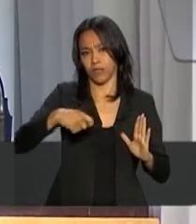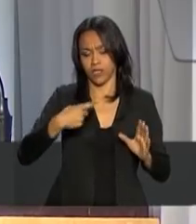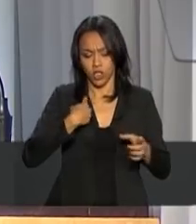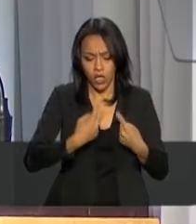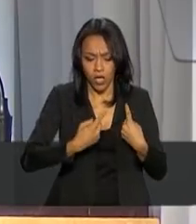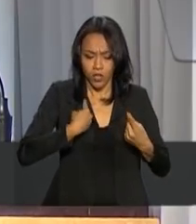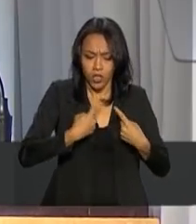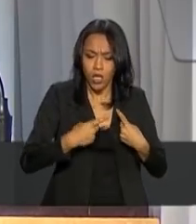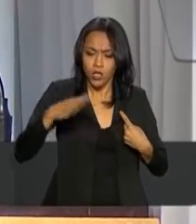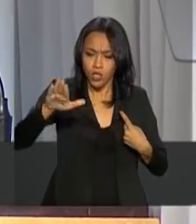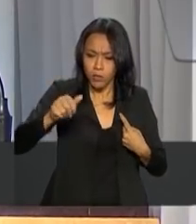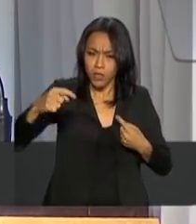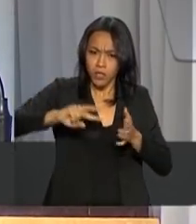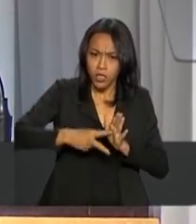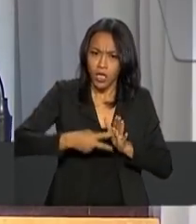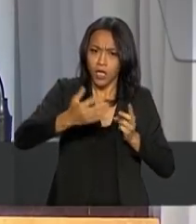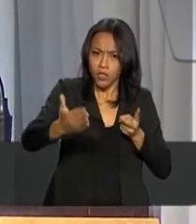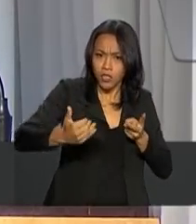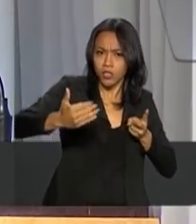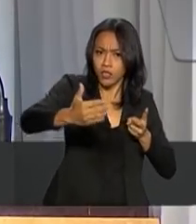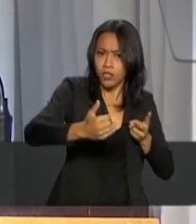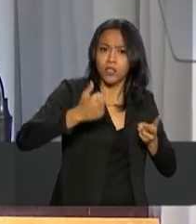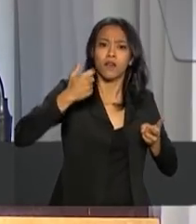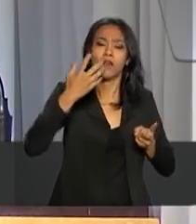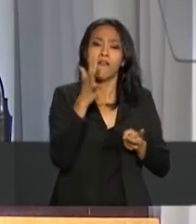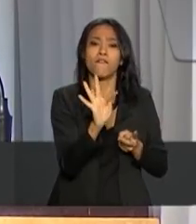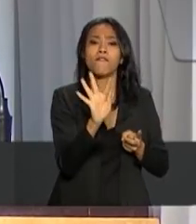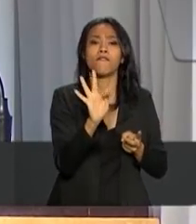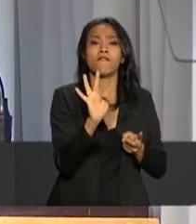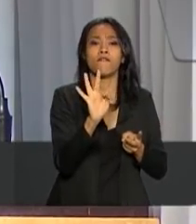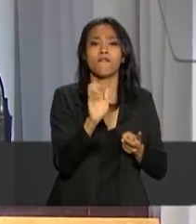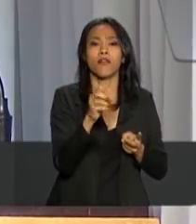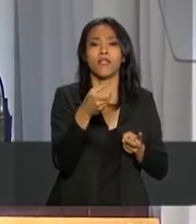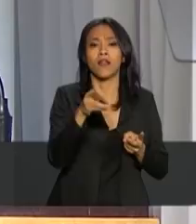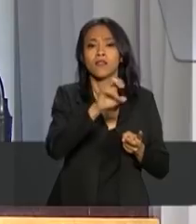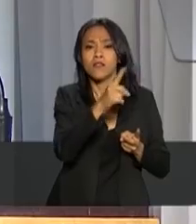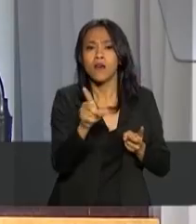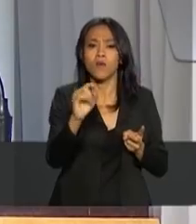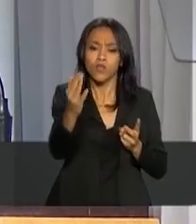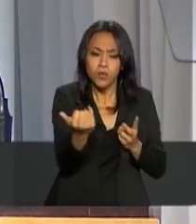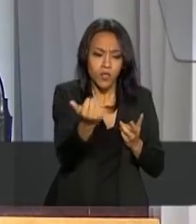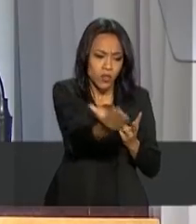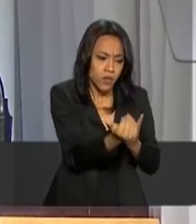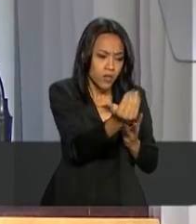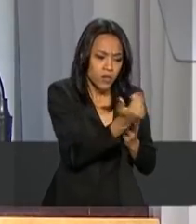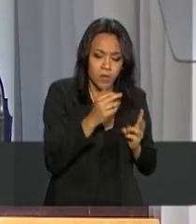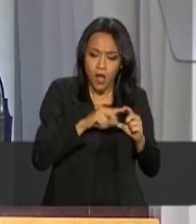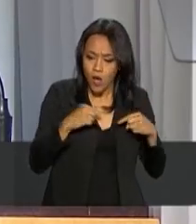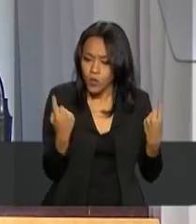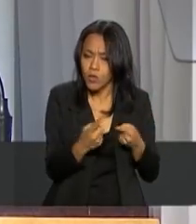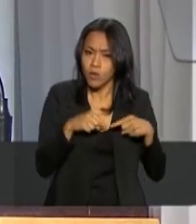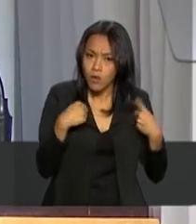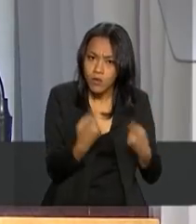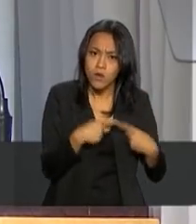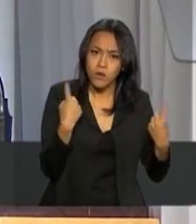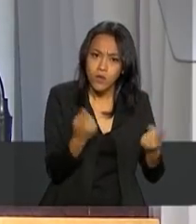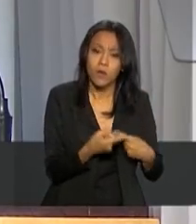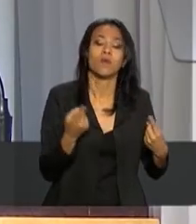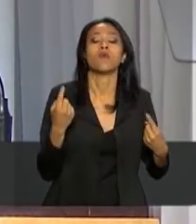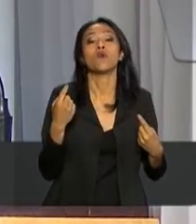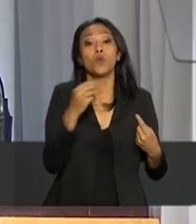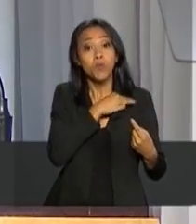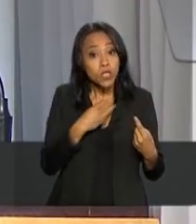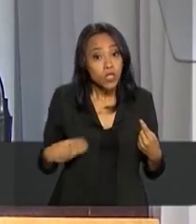as entidades sindicais, com as federações de indústria, de comércio, de serviços, não é? O nosso ministro do Trabalho percorreu o país